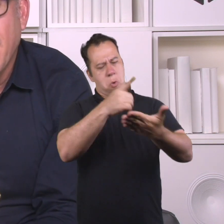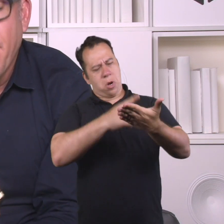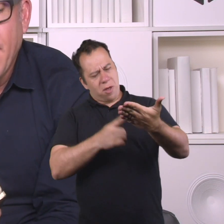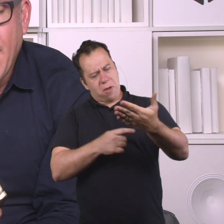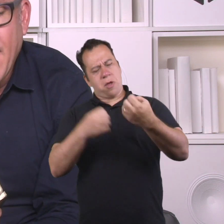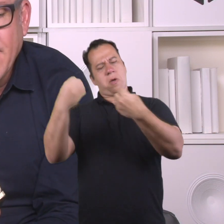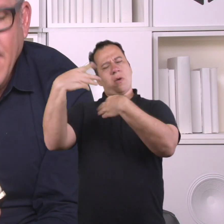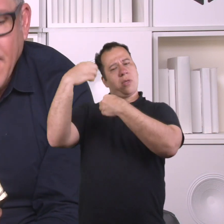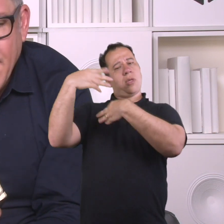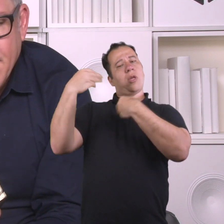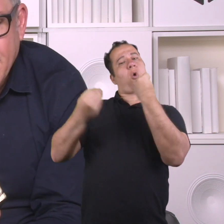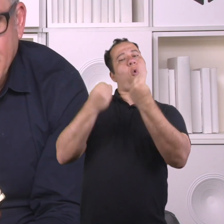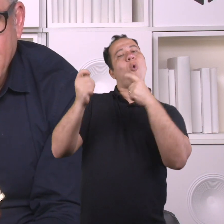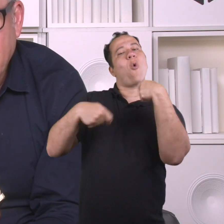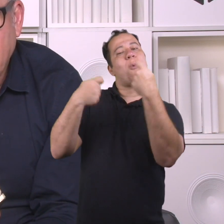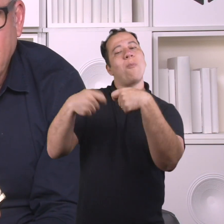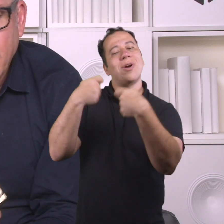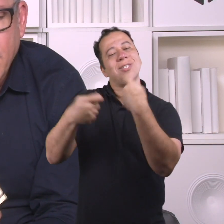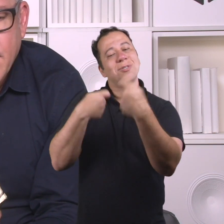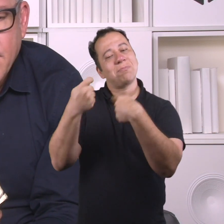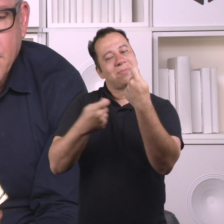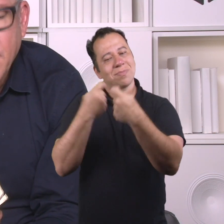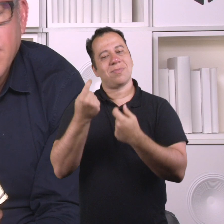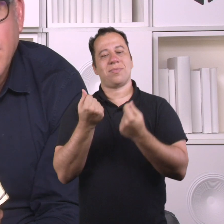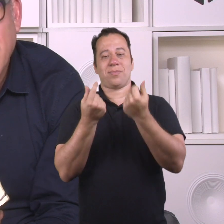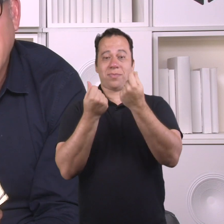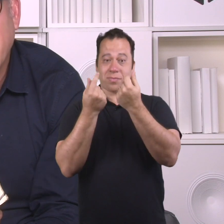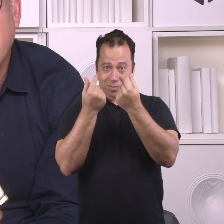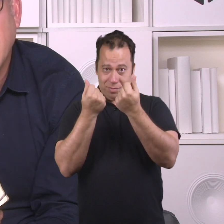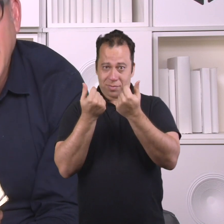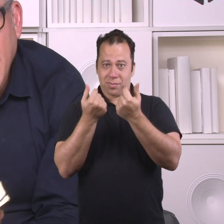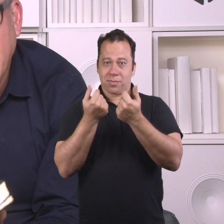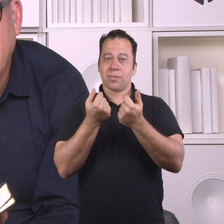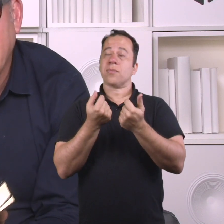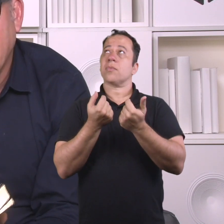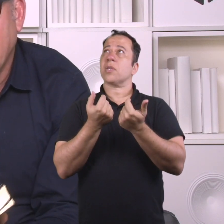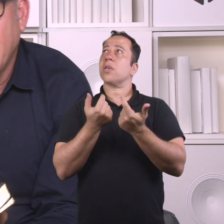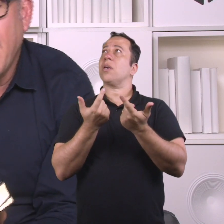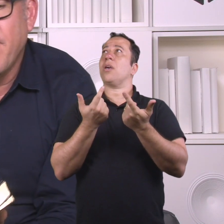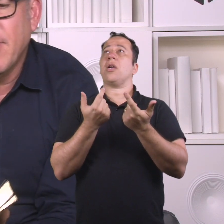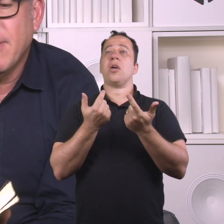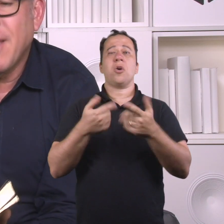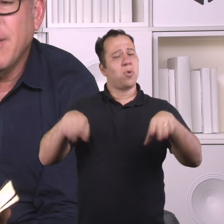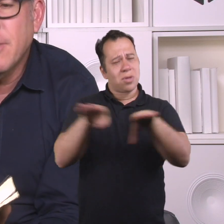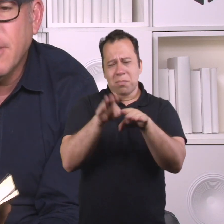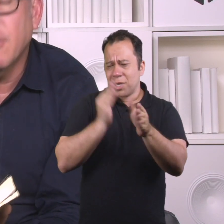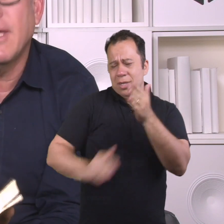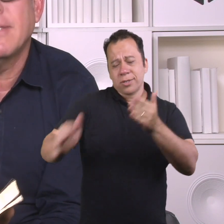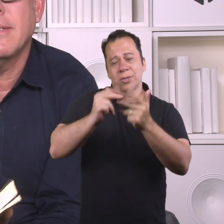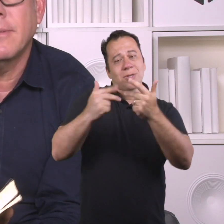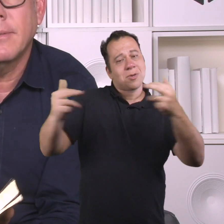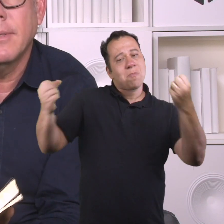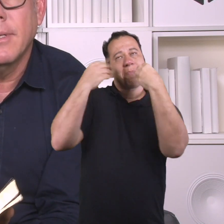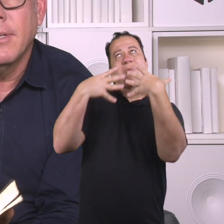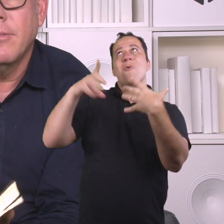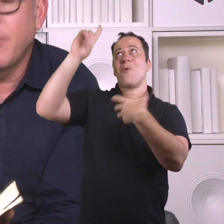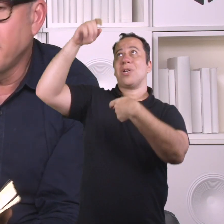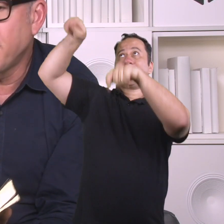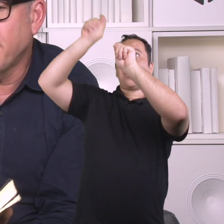Jesus, as riquezas que Deus colocou em nossas mãos, inclusive o dinheiro, devem estar em